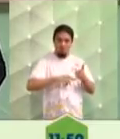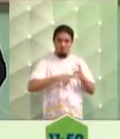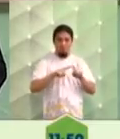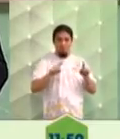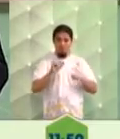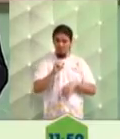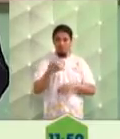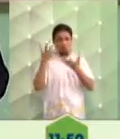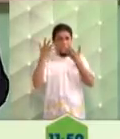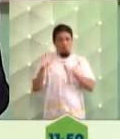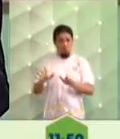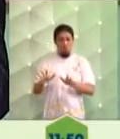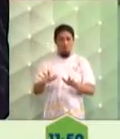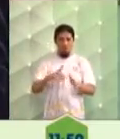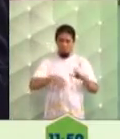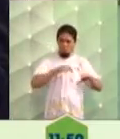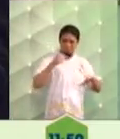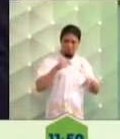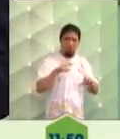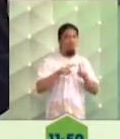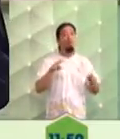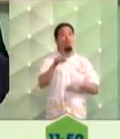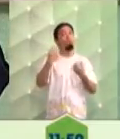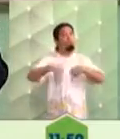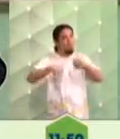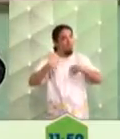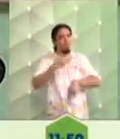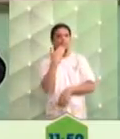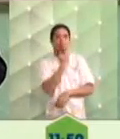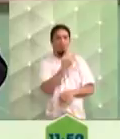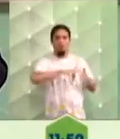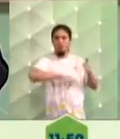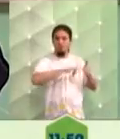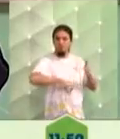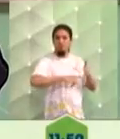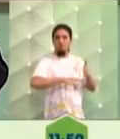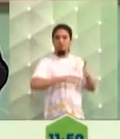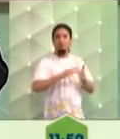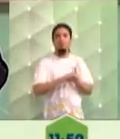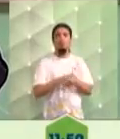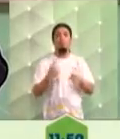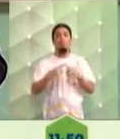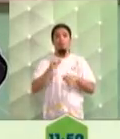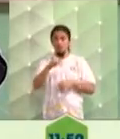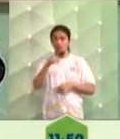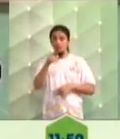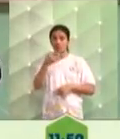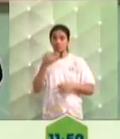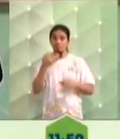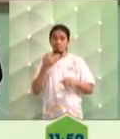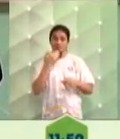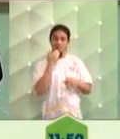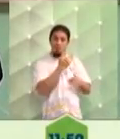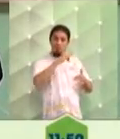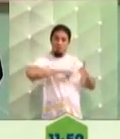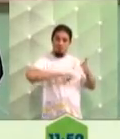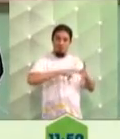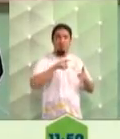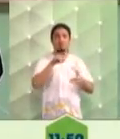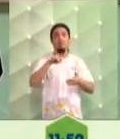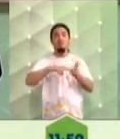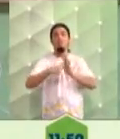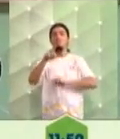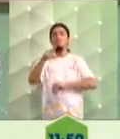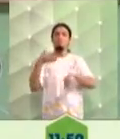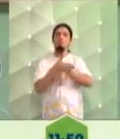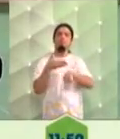da campanha, você tem que pedir a nota fiscal, porque quando você pede a nota fiscal, você está participando mais ativamente da sua vida em sociedade,